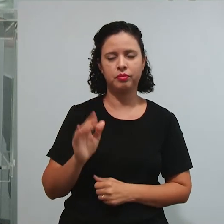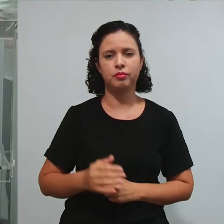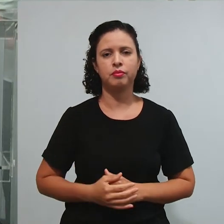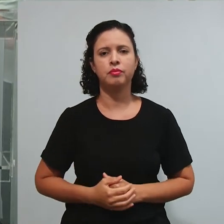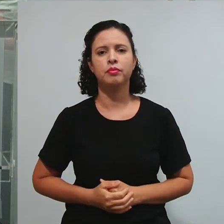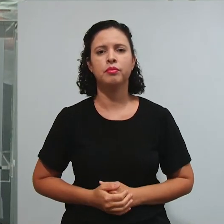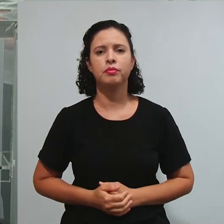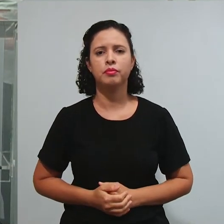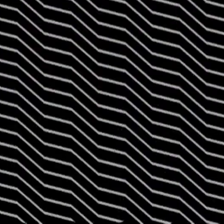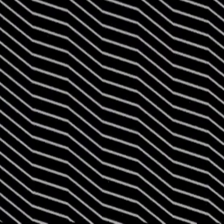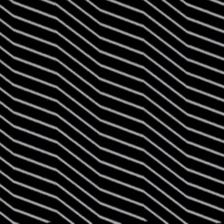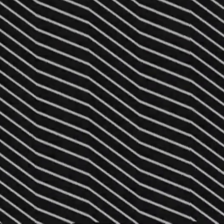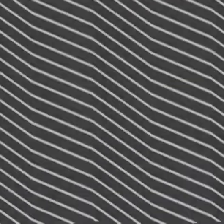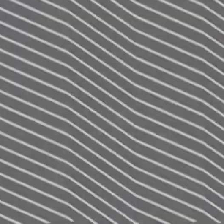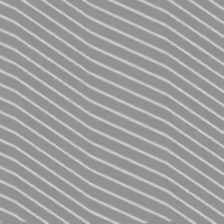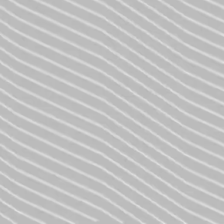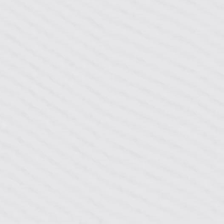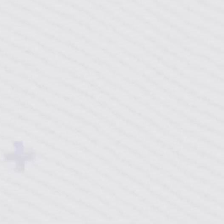aula.